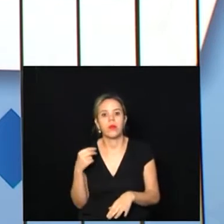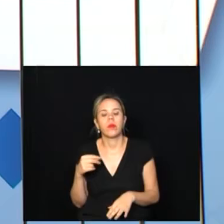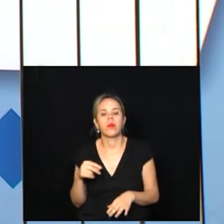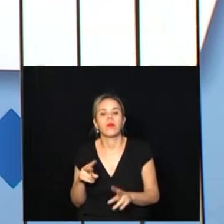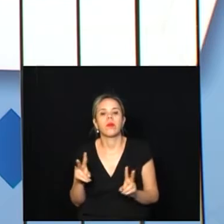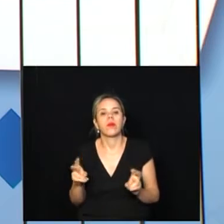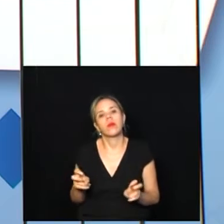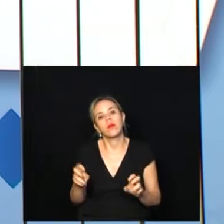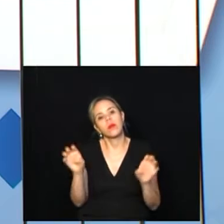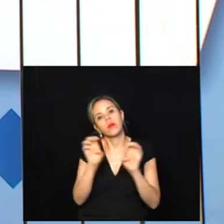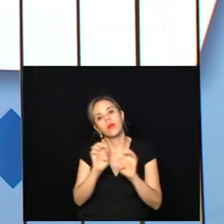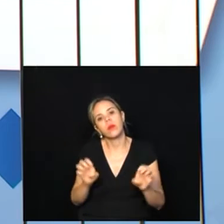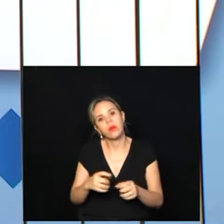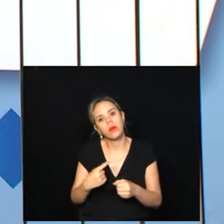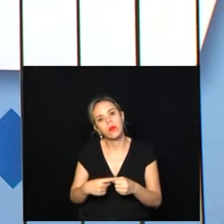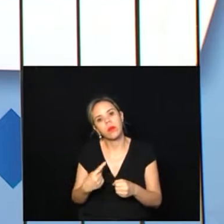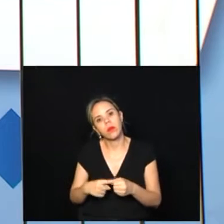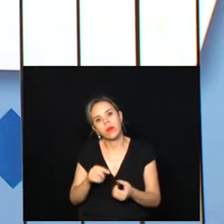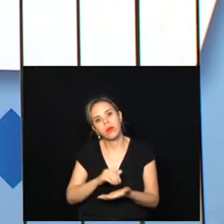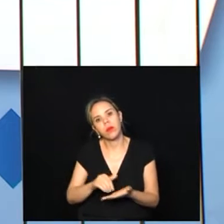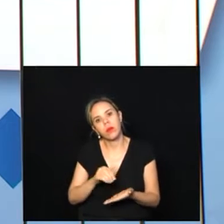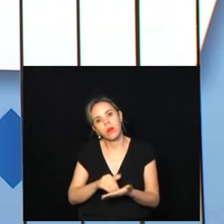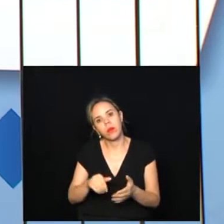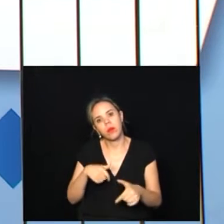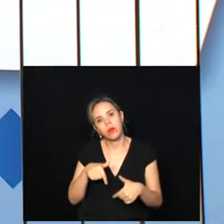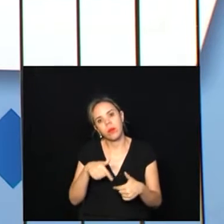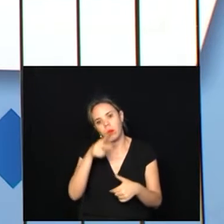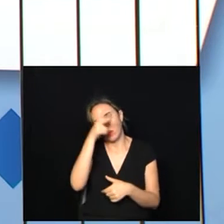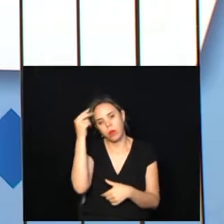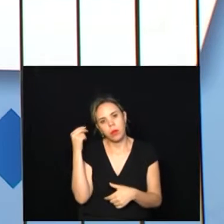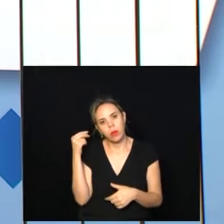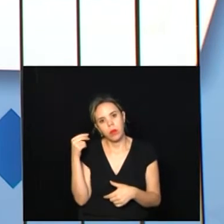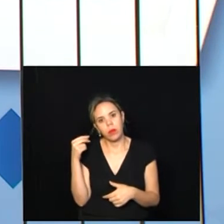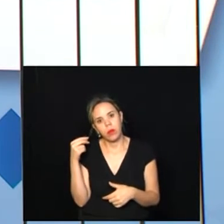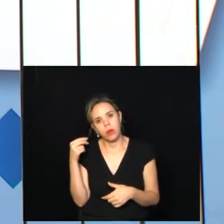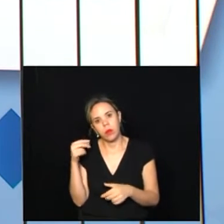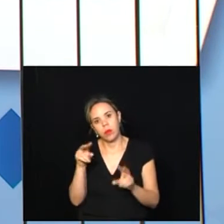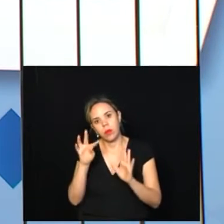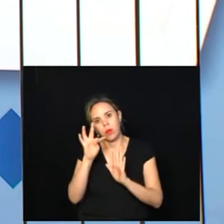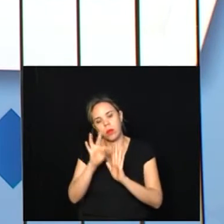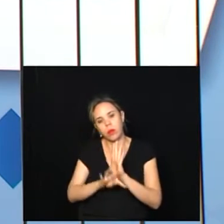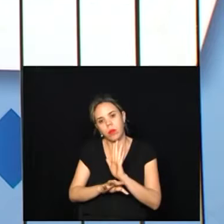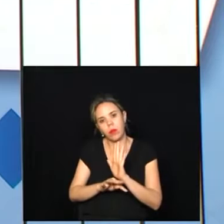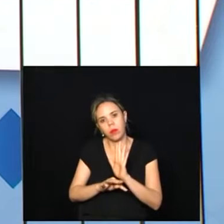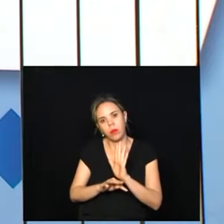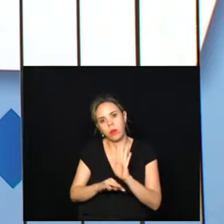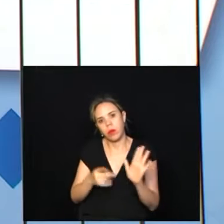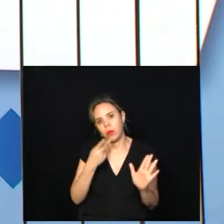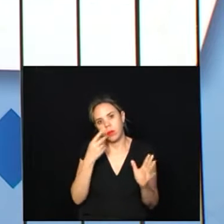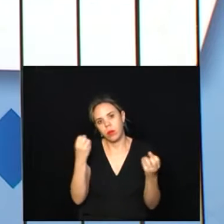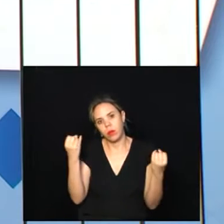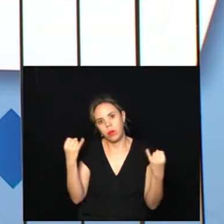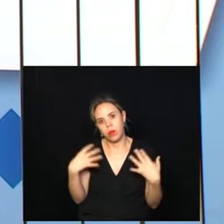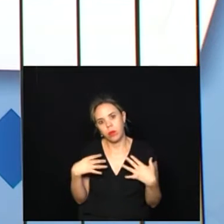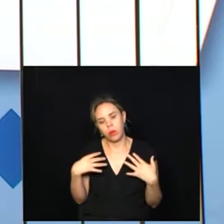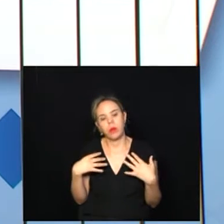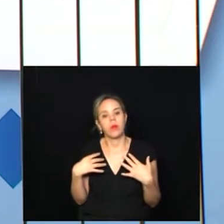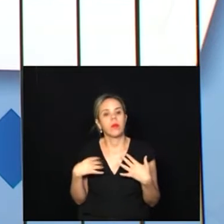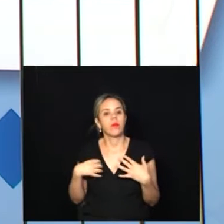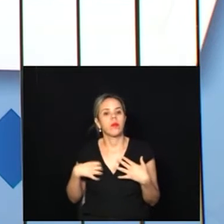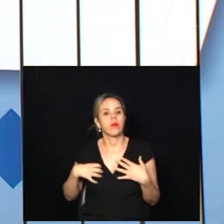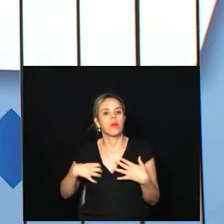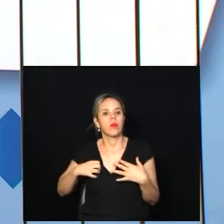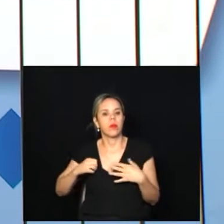trata da estrutura municipal da Secretaria de Serviços Públicos. O texto fala aí